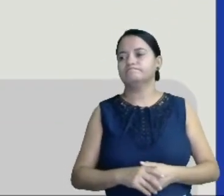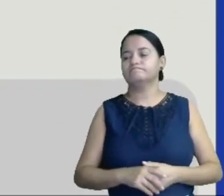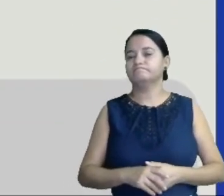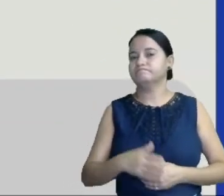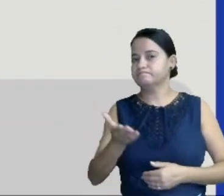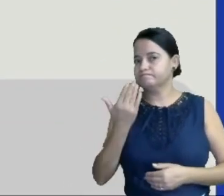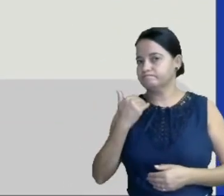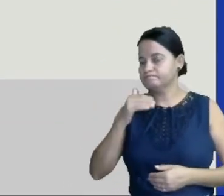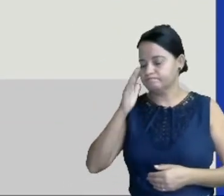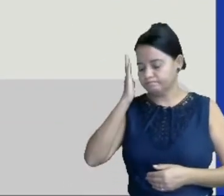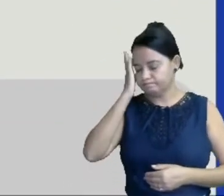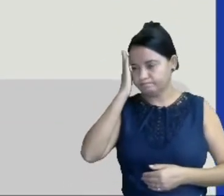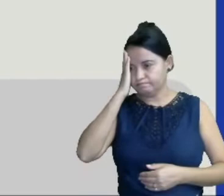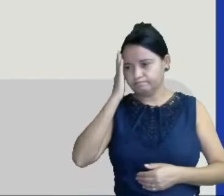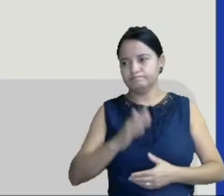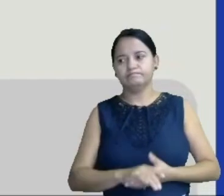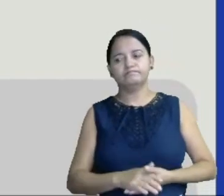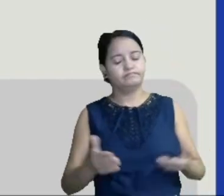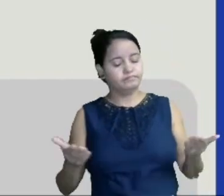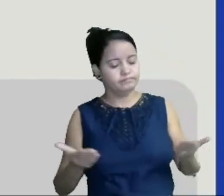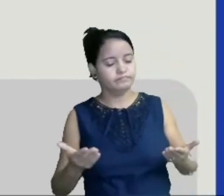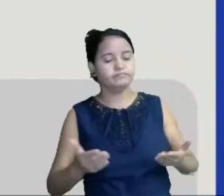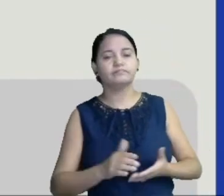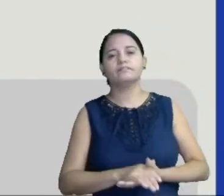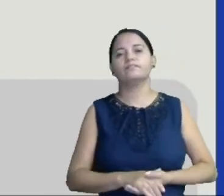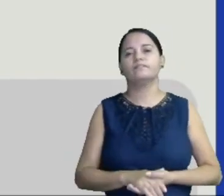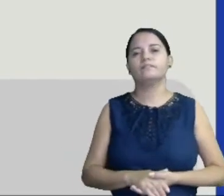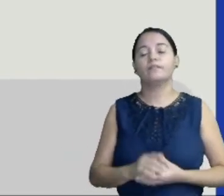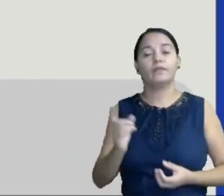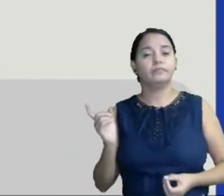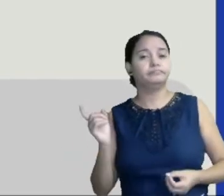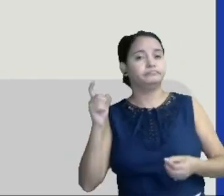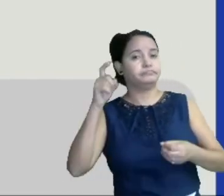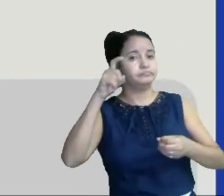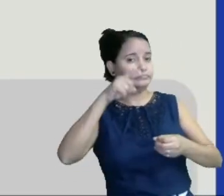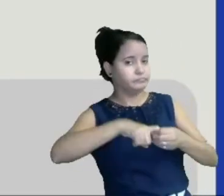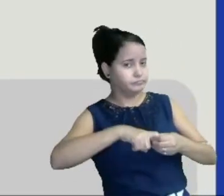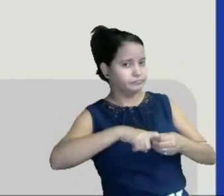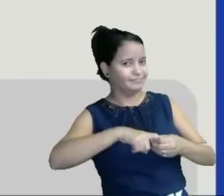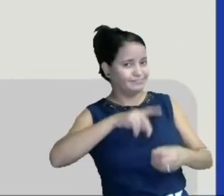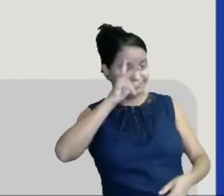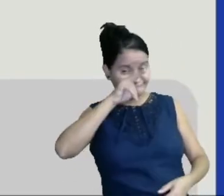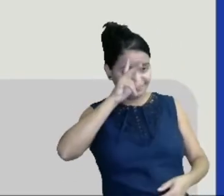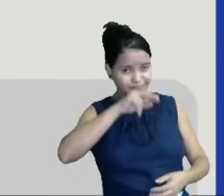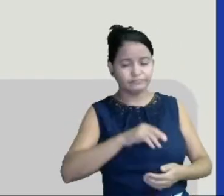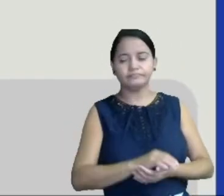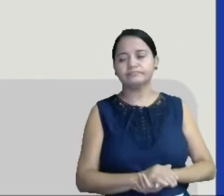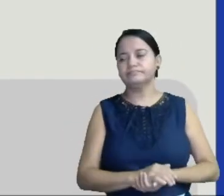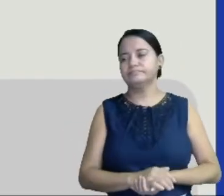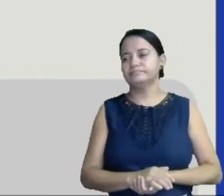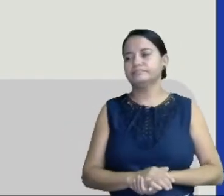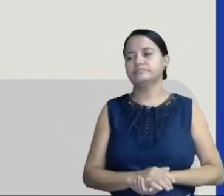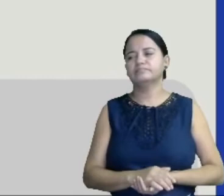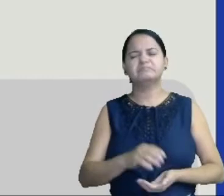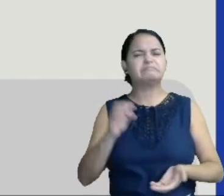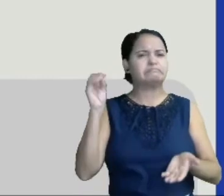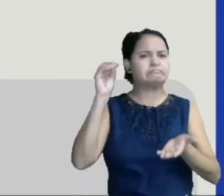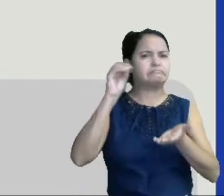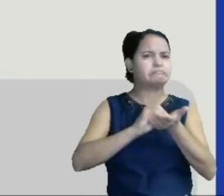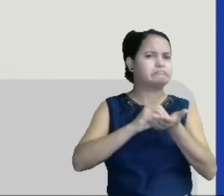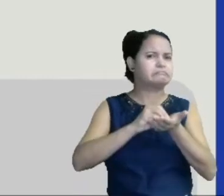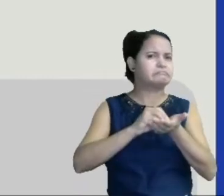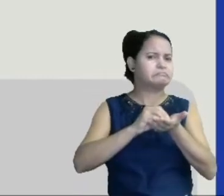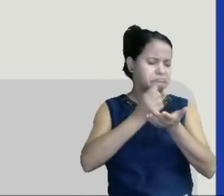então vamos solucionar agora o nosso problema só Voltando ao problema né Ele quer o cálculo do número desconhecido